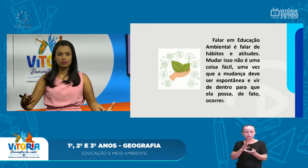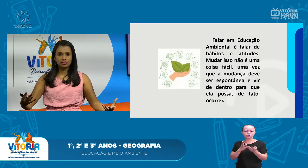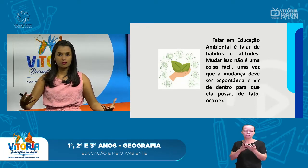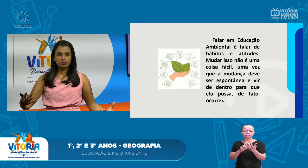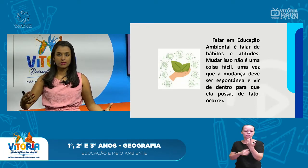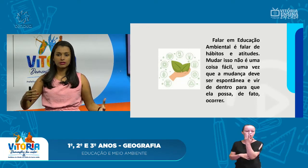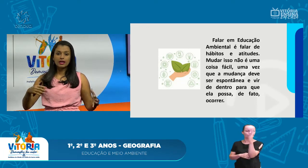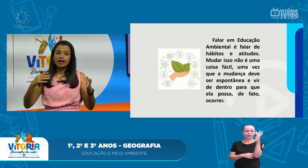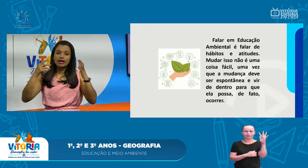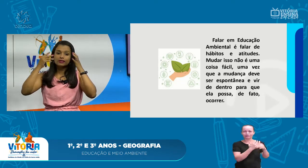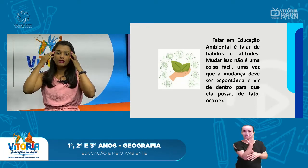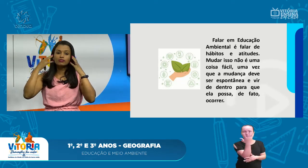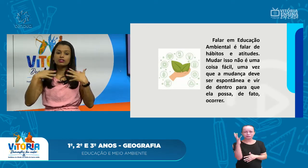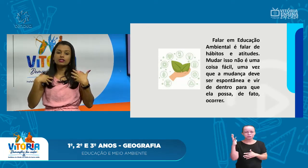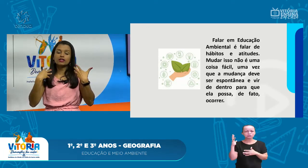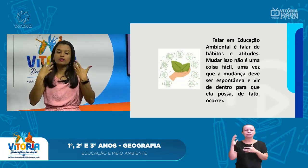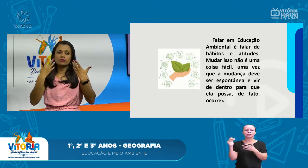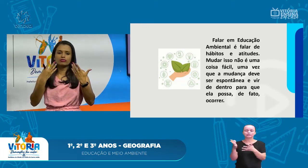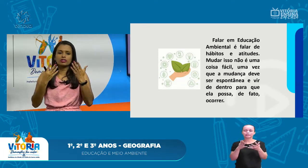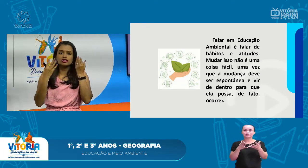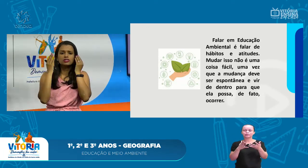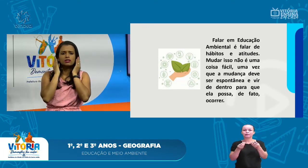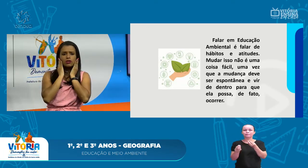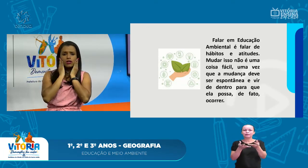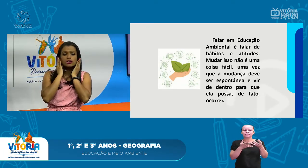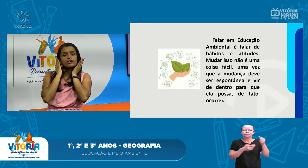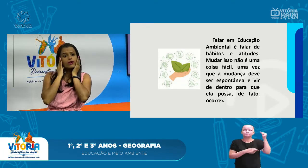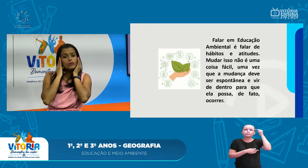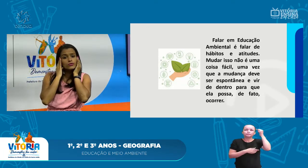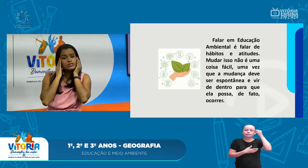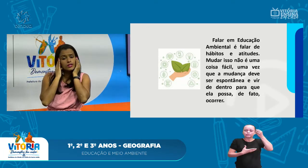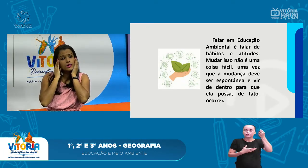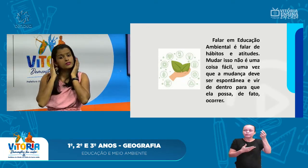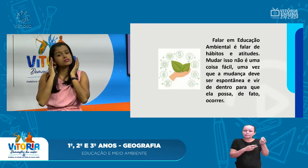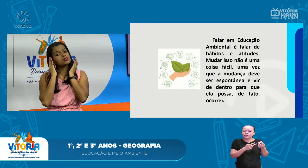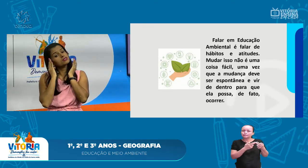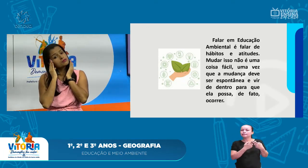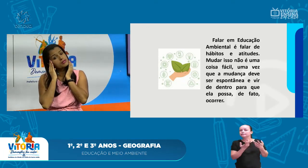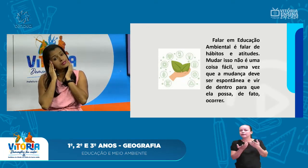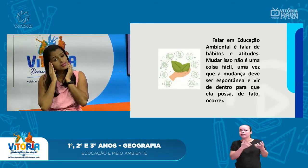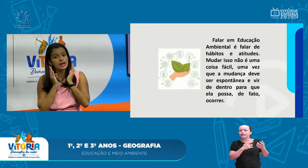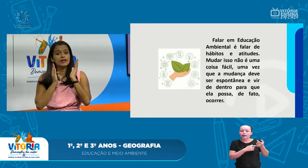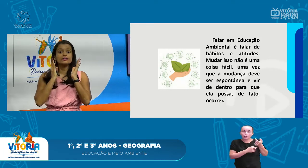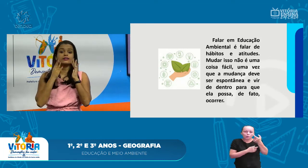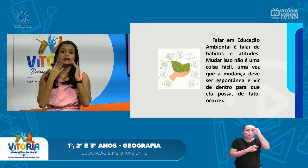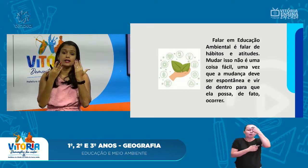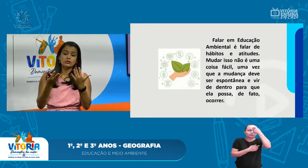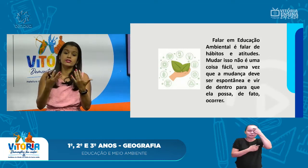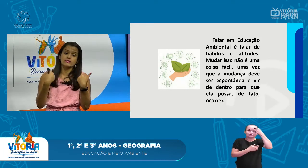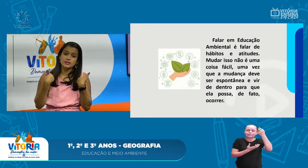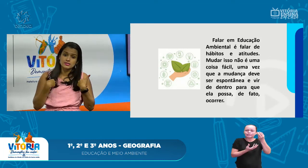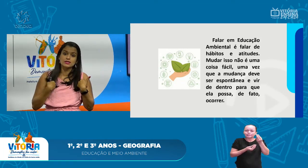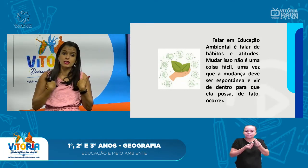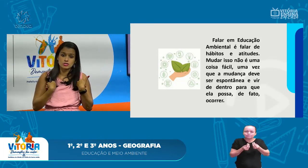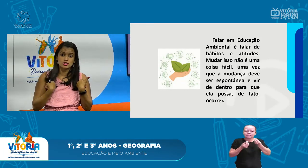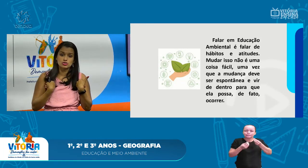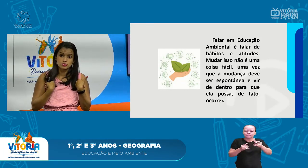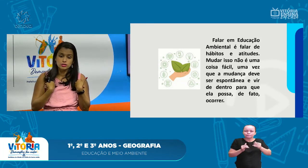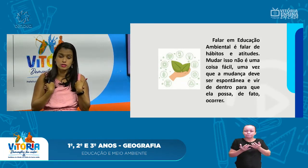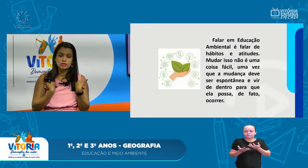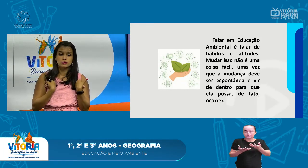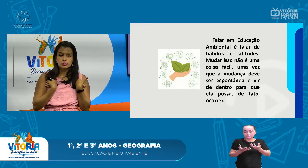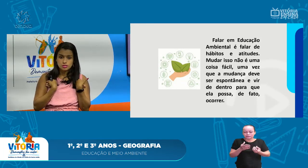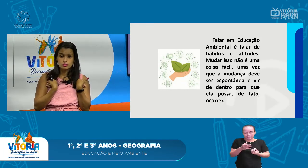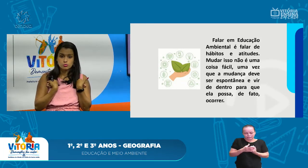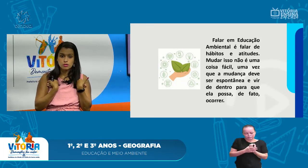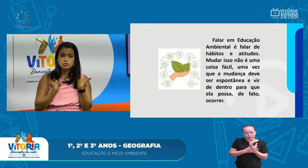natureza, principalmente, ela tem que vir de dentro para fora. A gente tem que ter a consciência, sensibilizar de que a natureza precisa da nossa